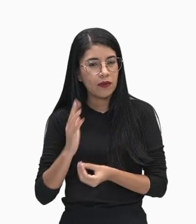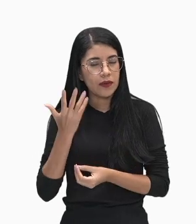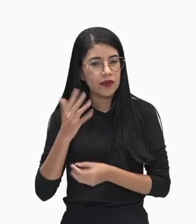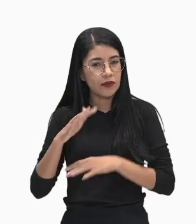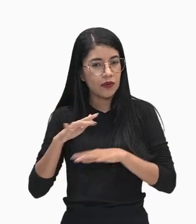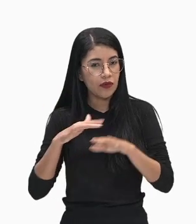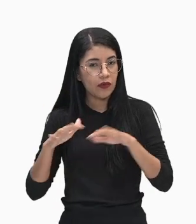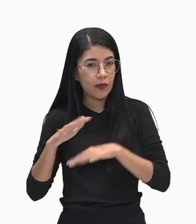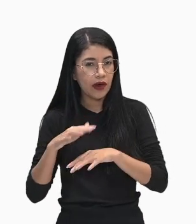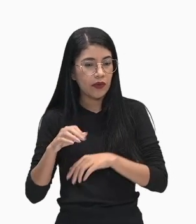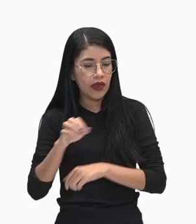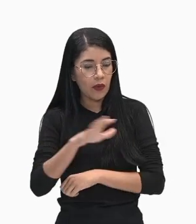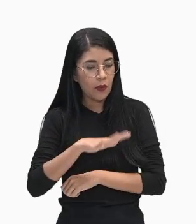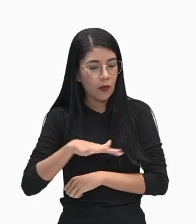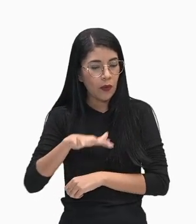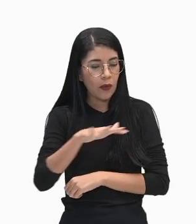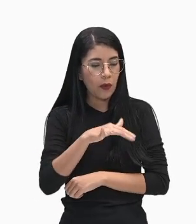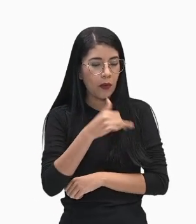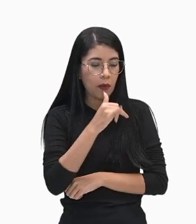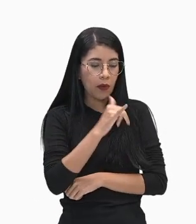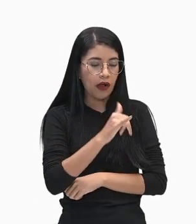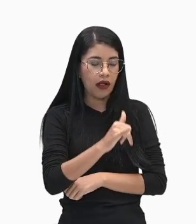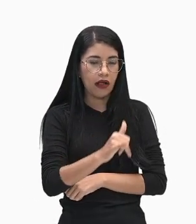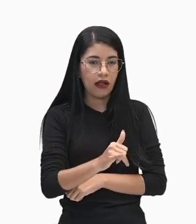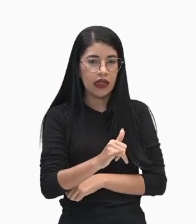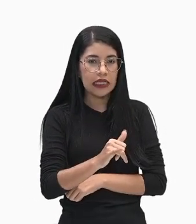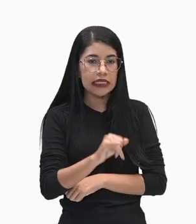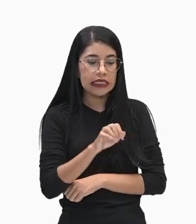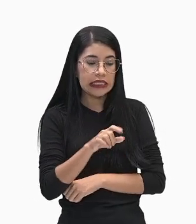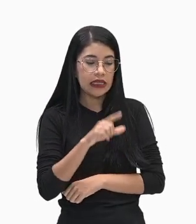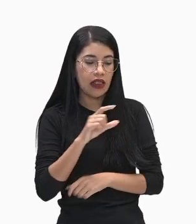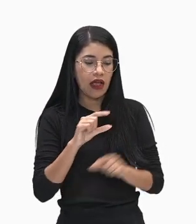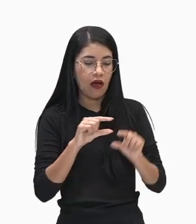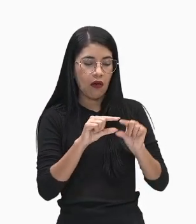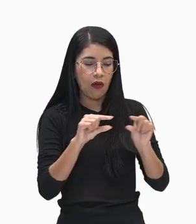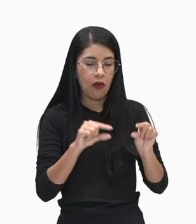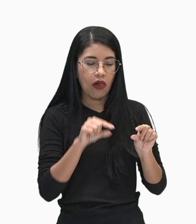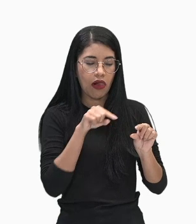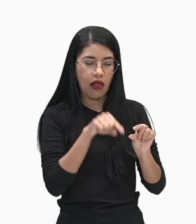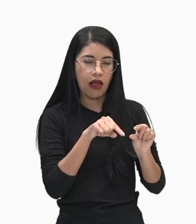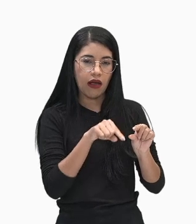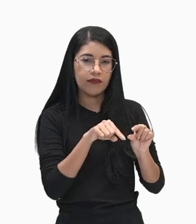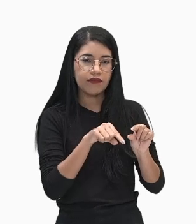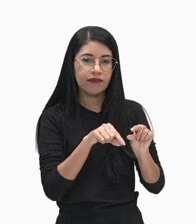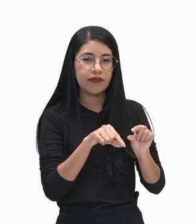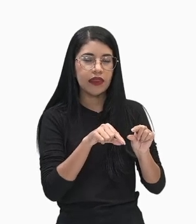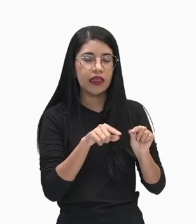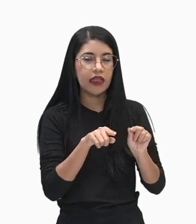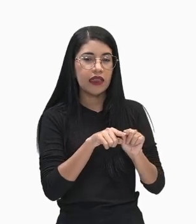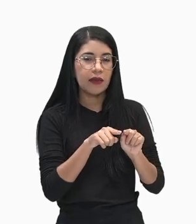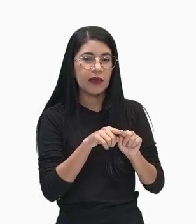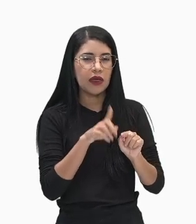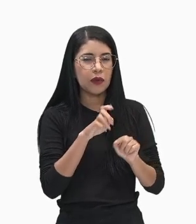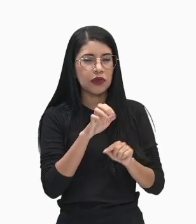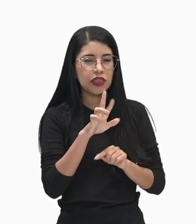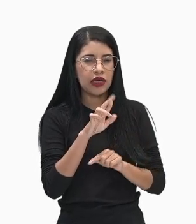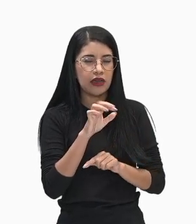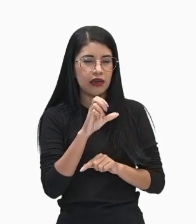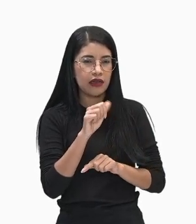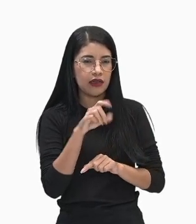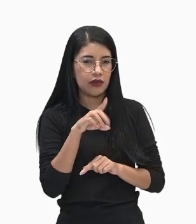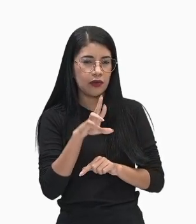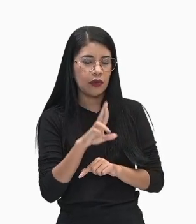é um campo elétrico. Porque quando eu coloco lá uma bateria ou uma pilha ou um gerador, esse gerador faz com